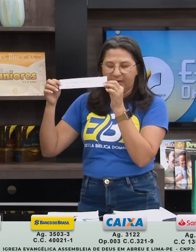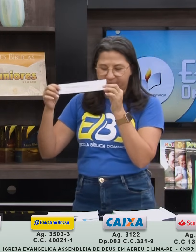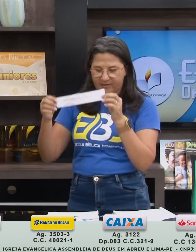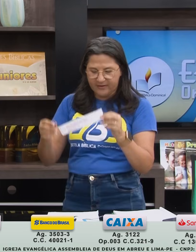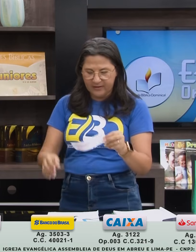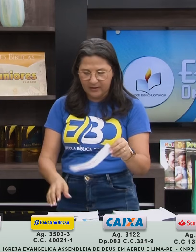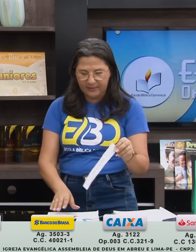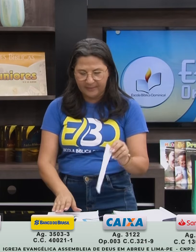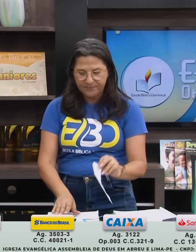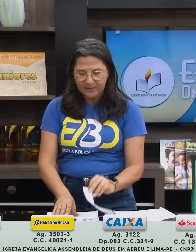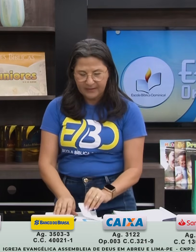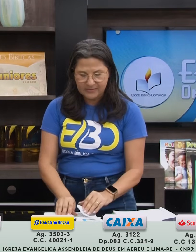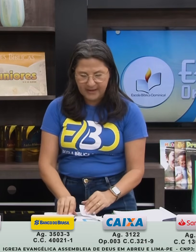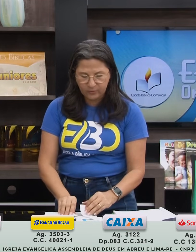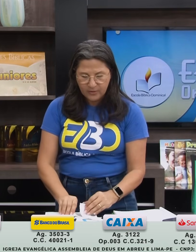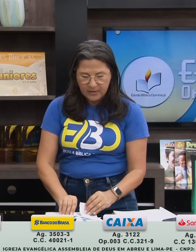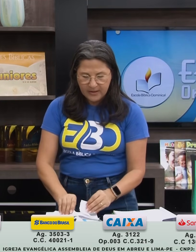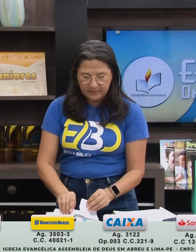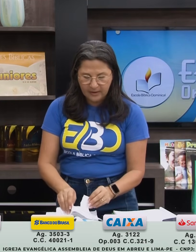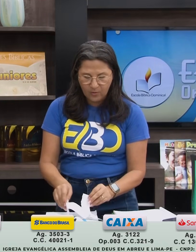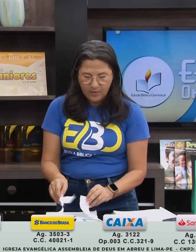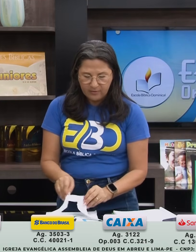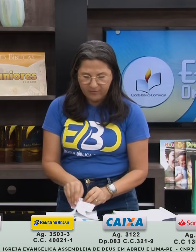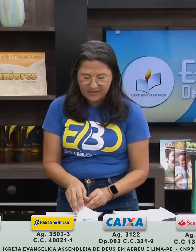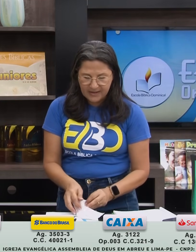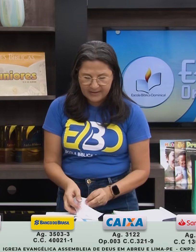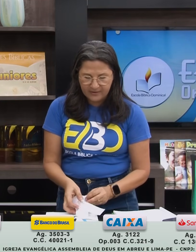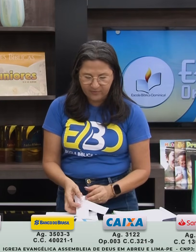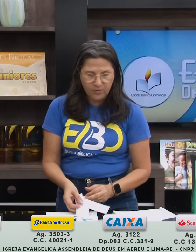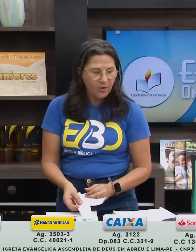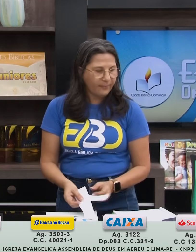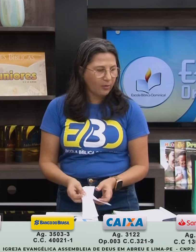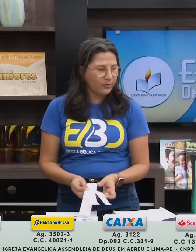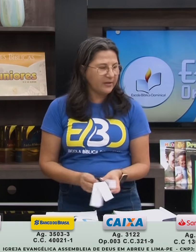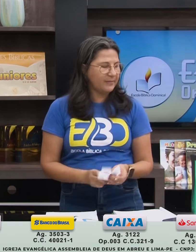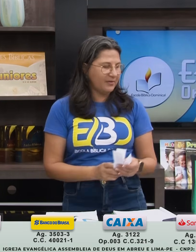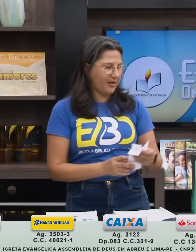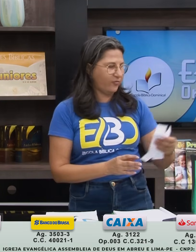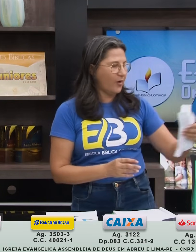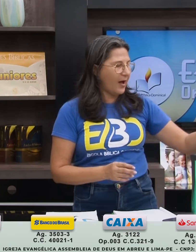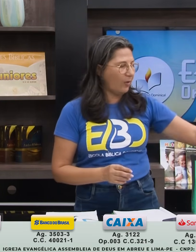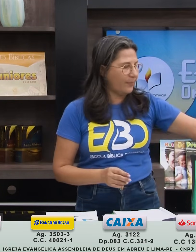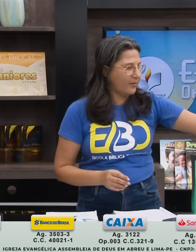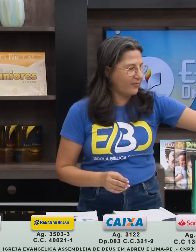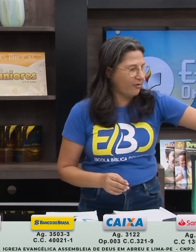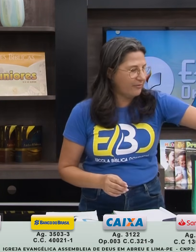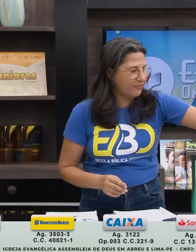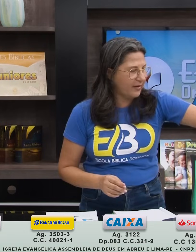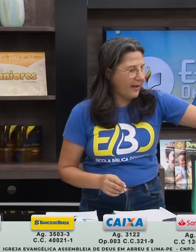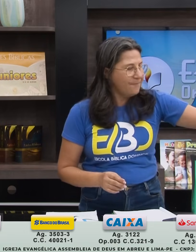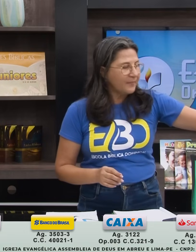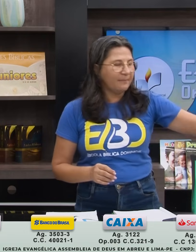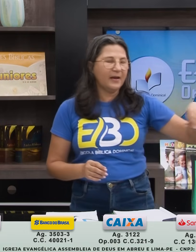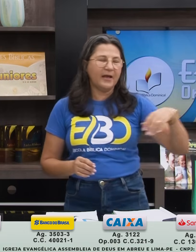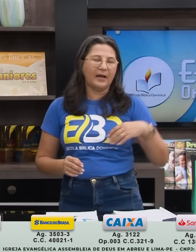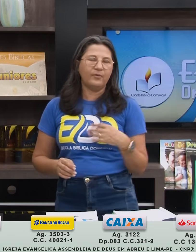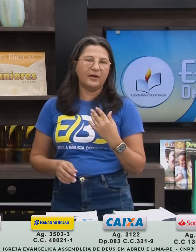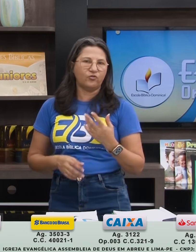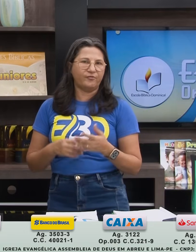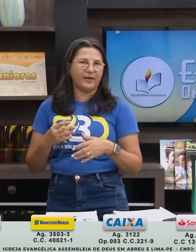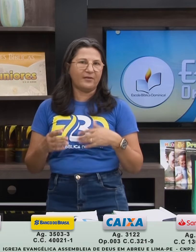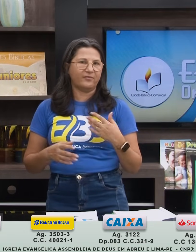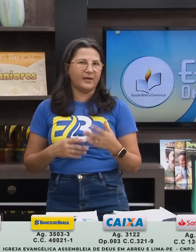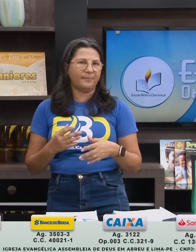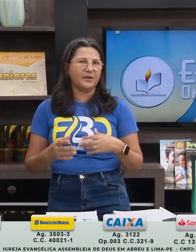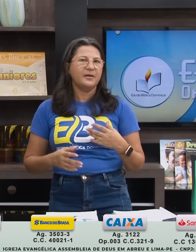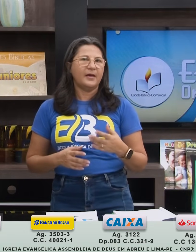sua criança através dessa dinâmica Tá certo então faça isso procure dinamizar sua aula porque a sua aula vai ficar bem legal e